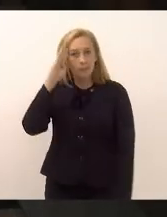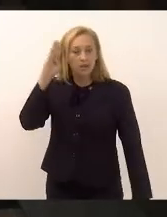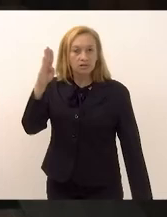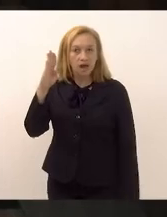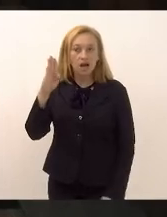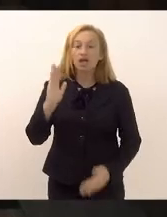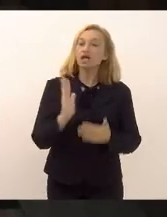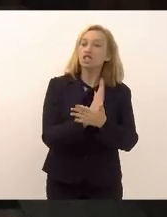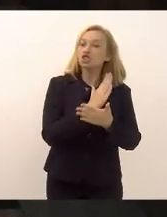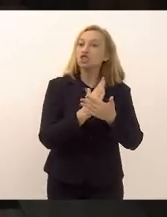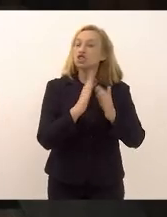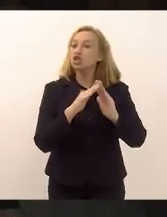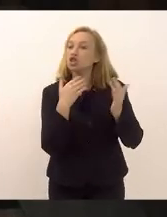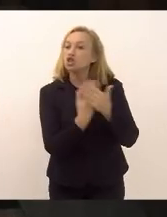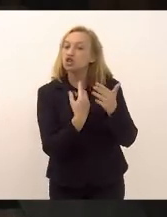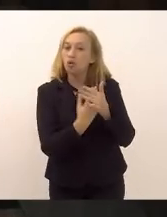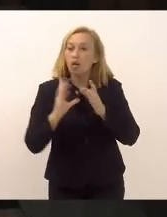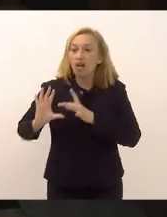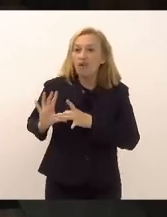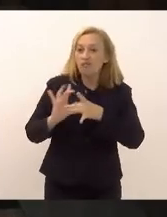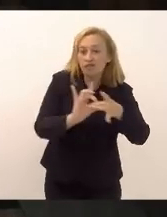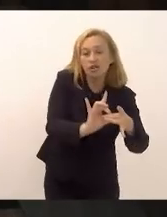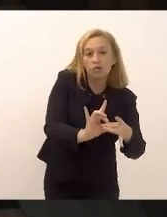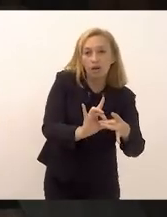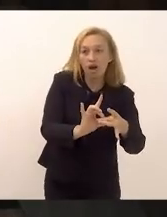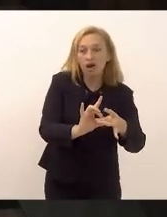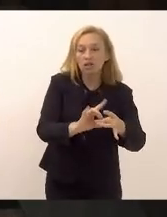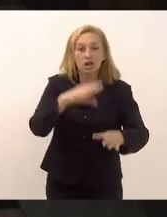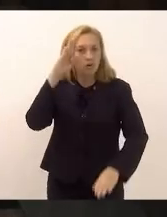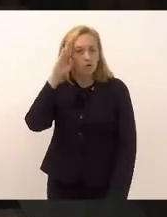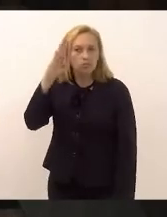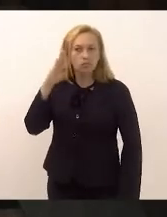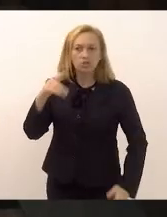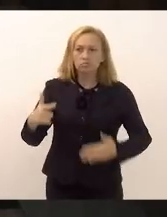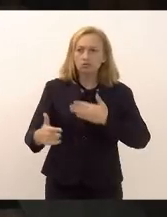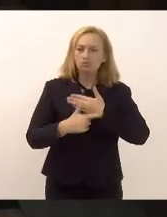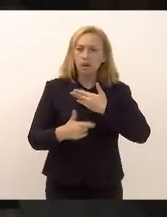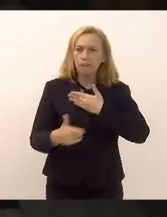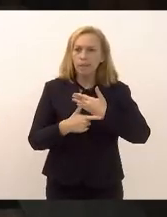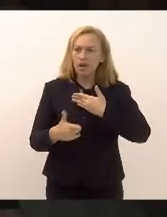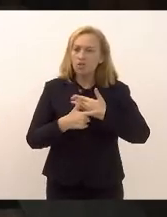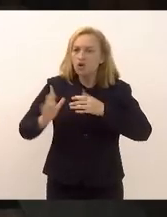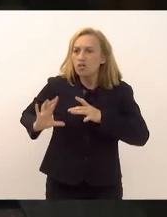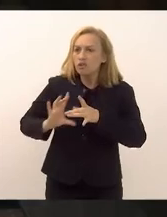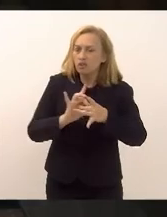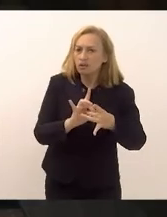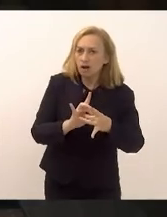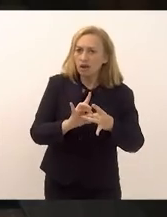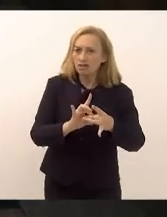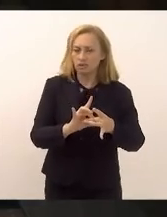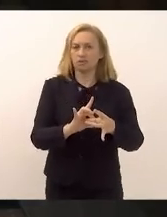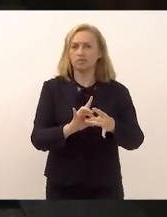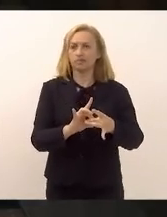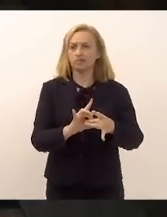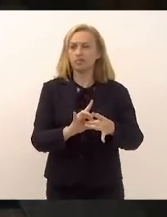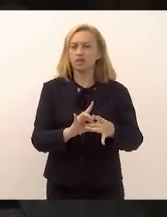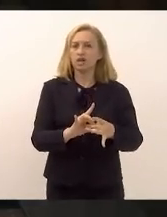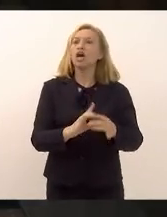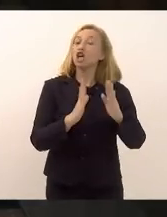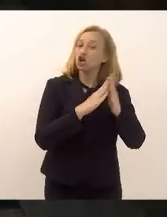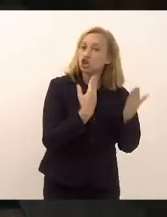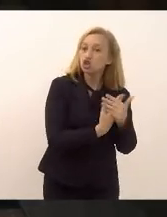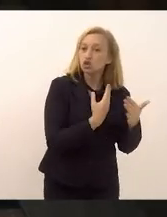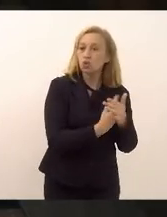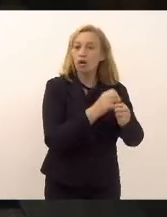escolas que estavam vinculadas às suas corporações e cumpriram papéis vinculados a essas corporações, tanto